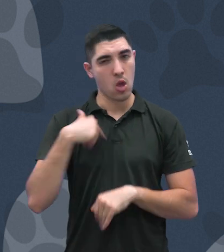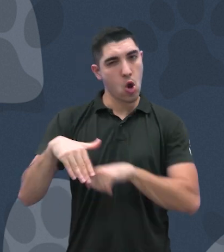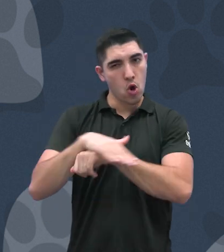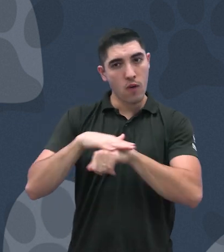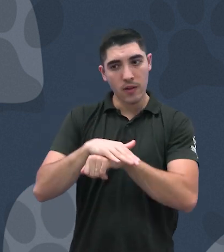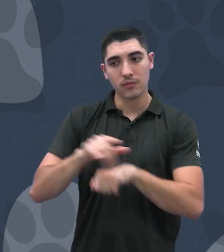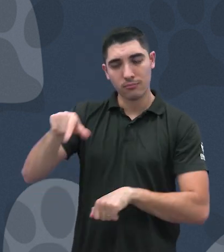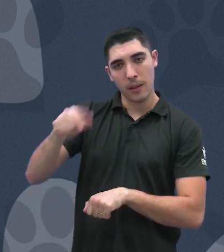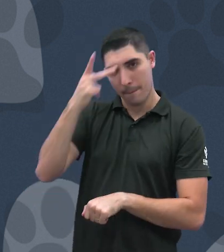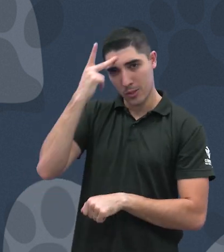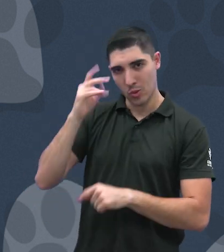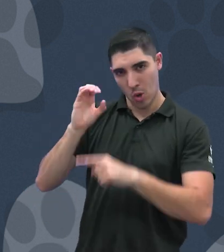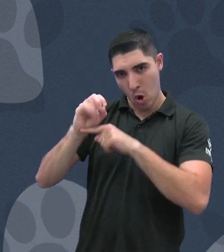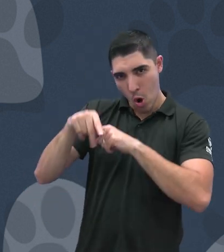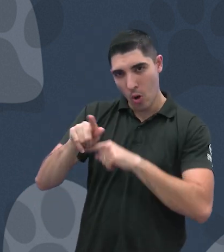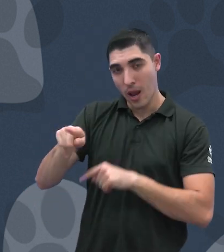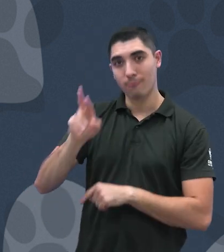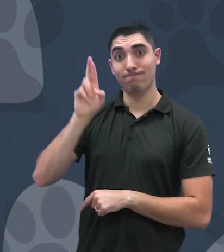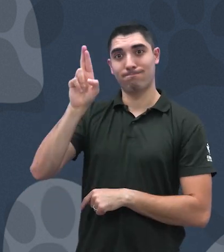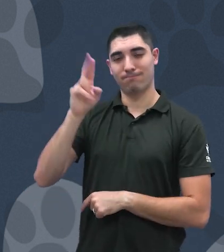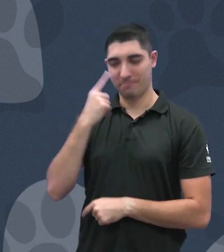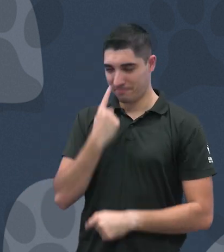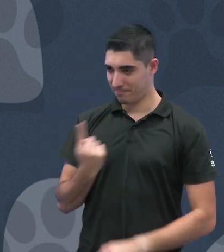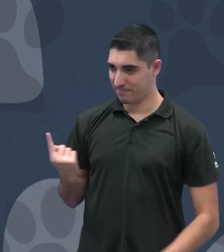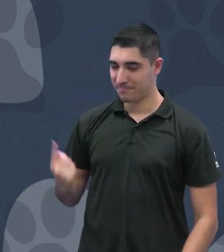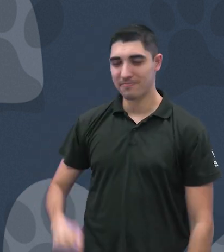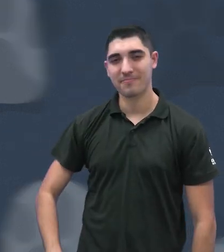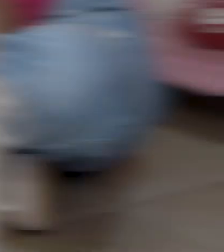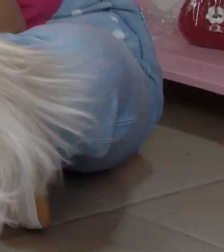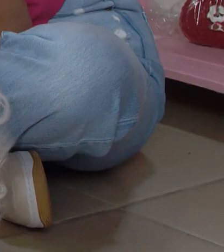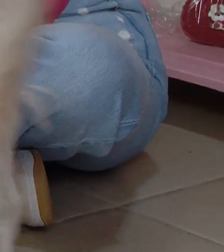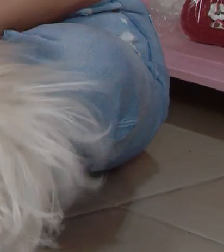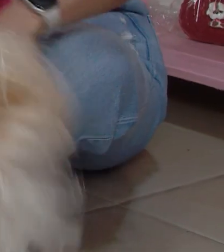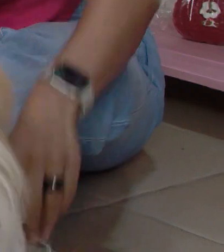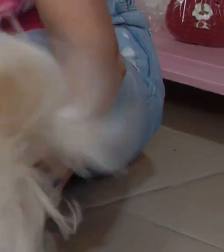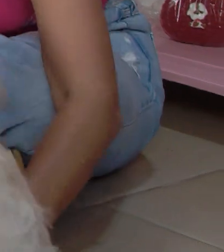dos Campos. Eu conversei com a idealizadora do projeto. Olha só.